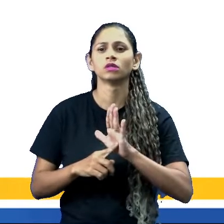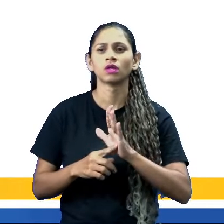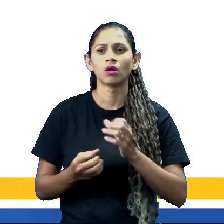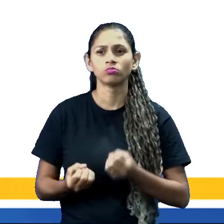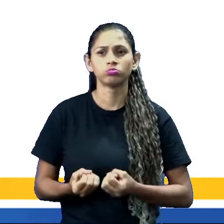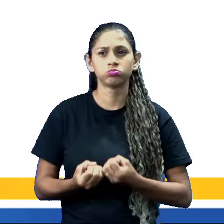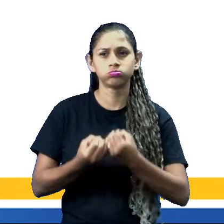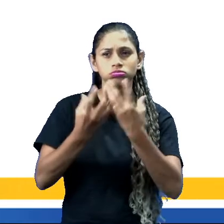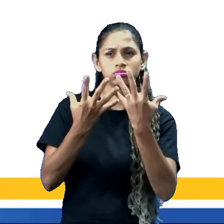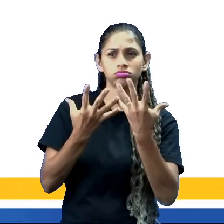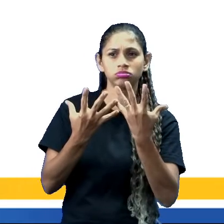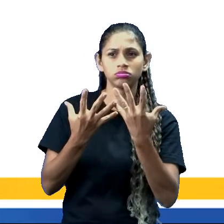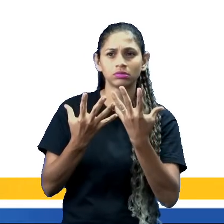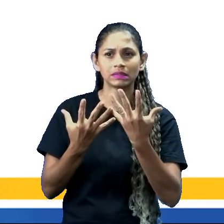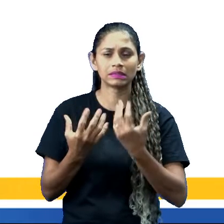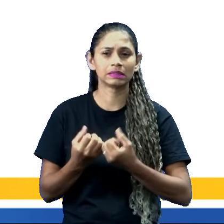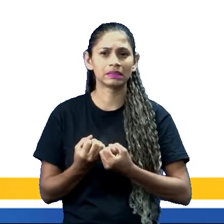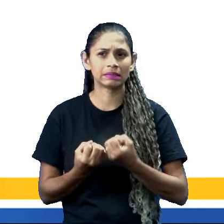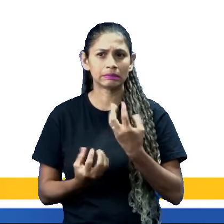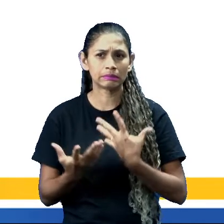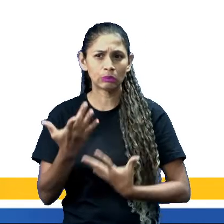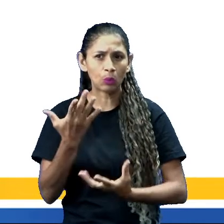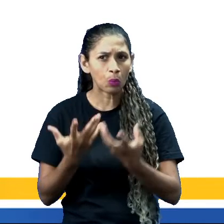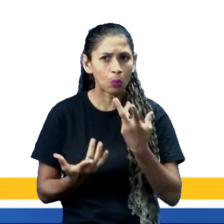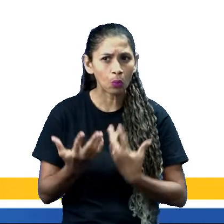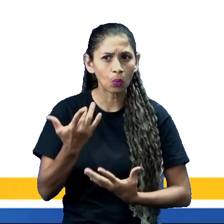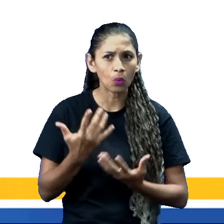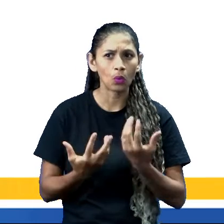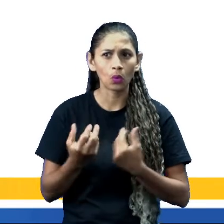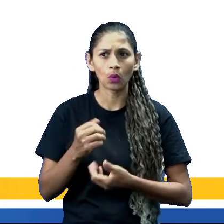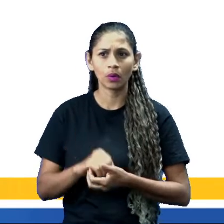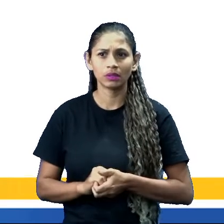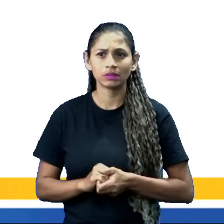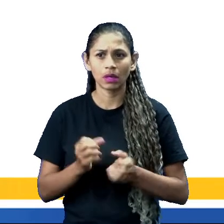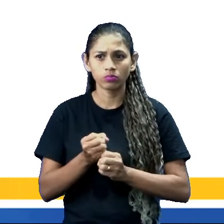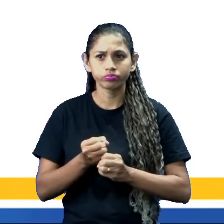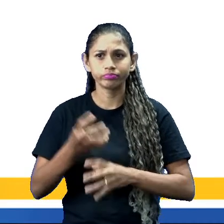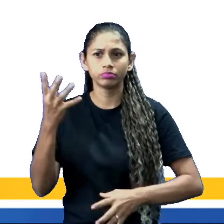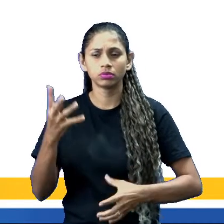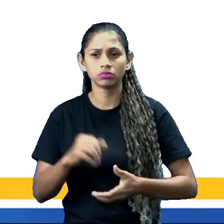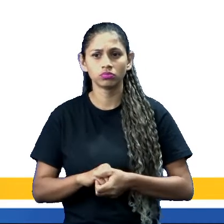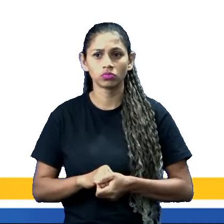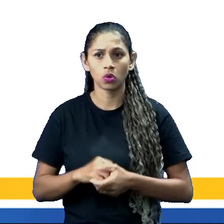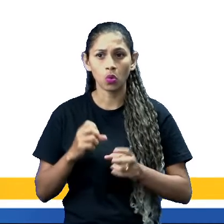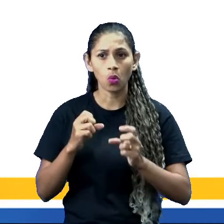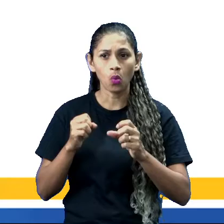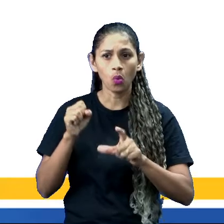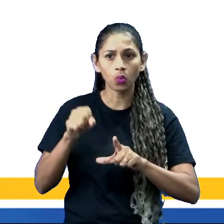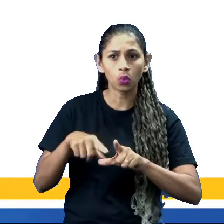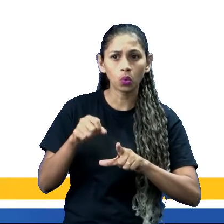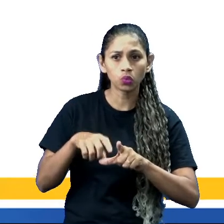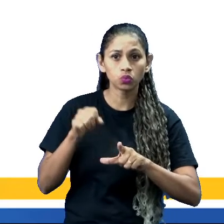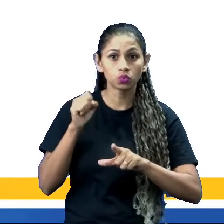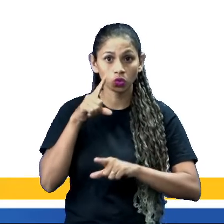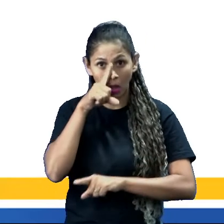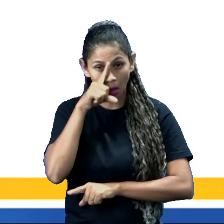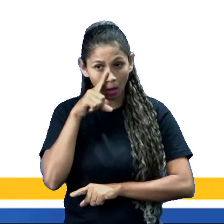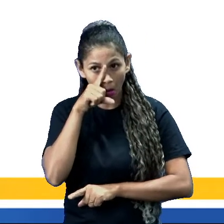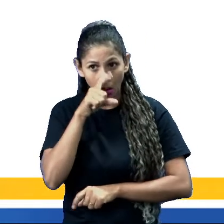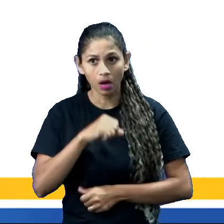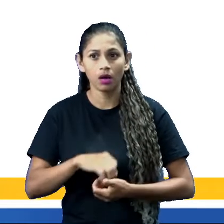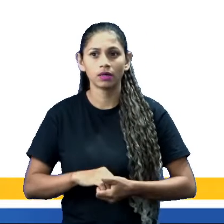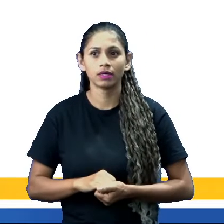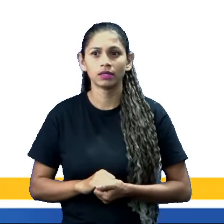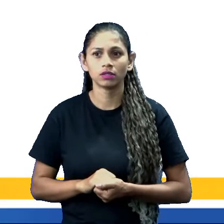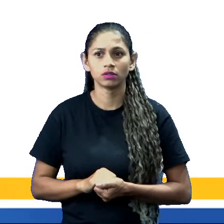explosivo, inflamável, oxidante, né, gás sob pressão. Os tóxicos, né, que são aí essa caveirinha, bem